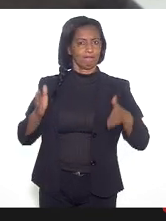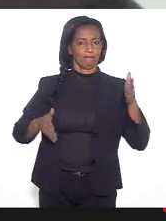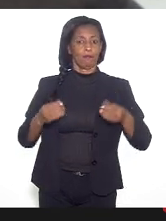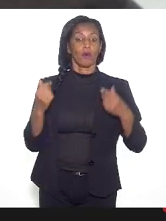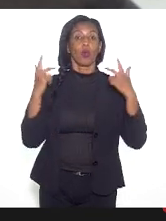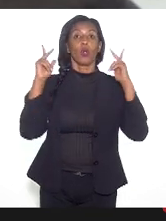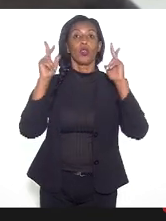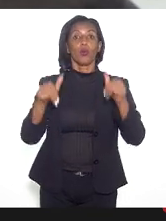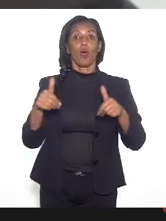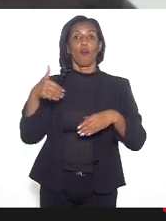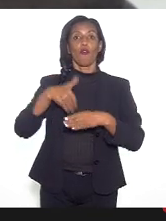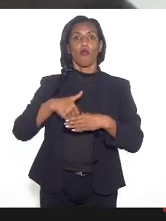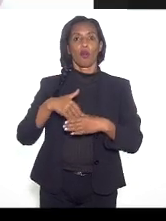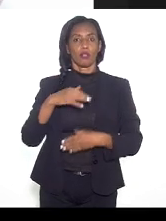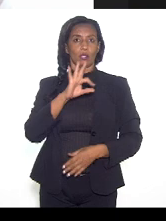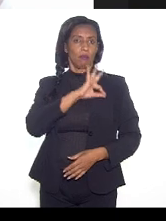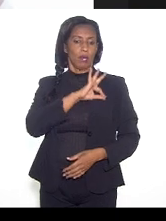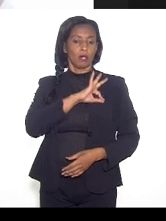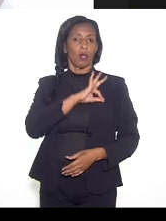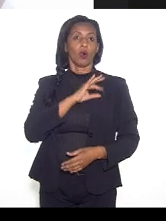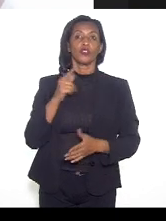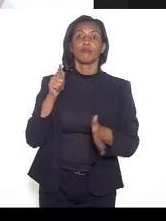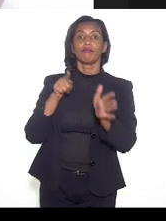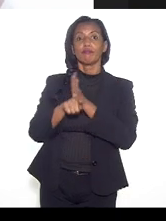a deputada Marta Rocha?